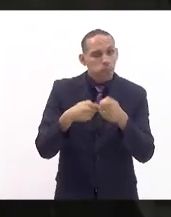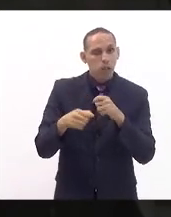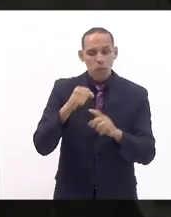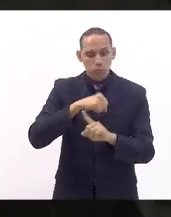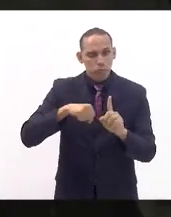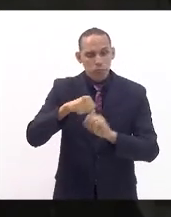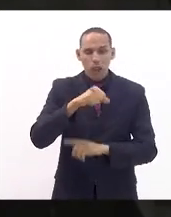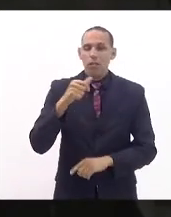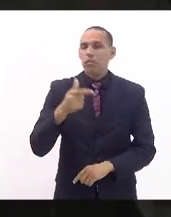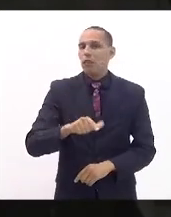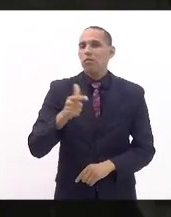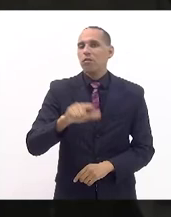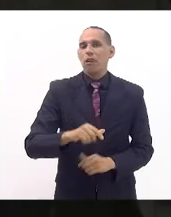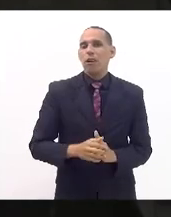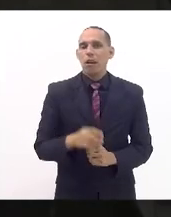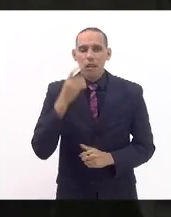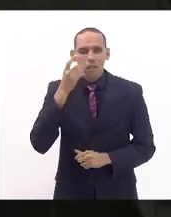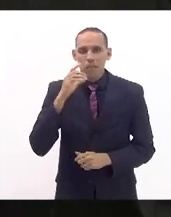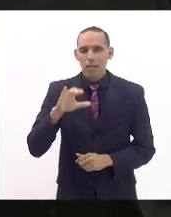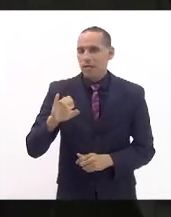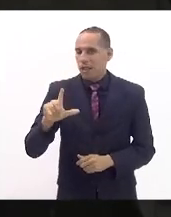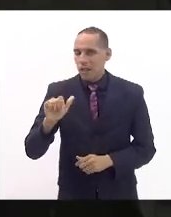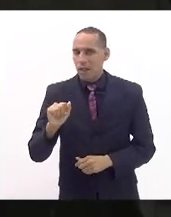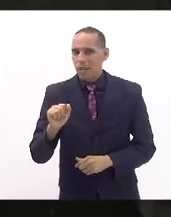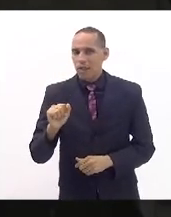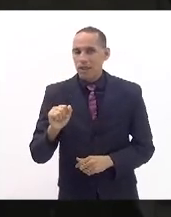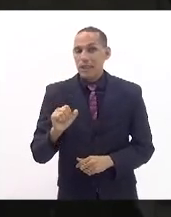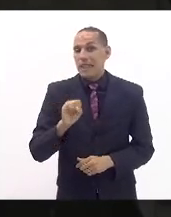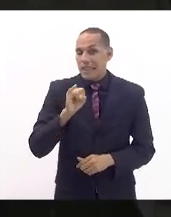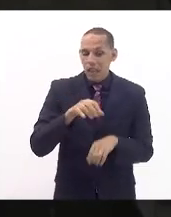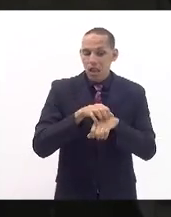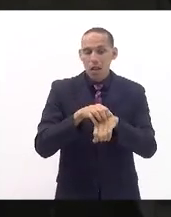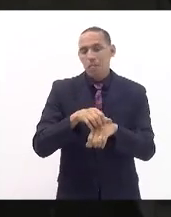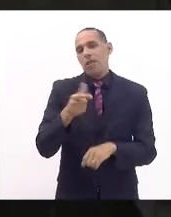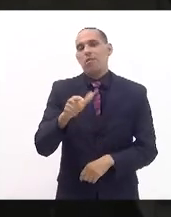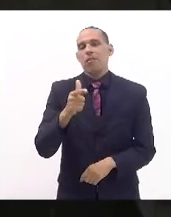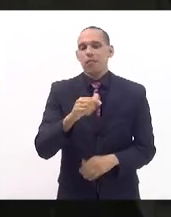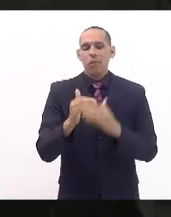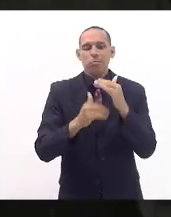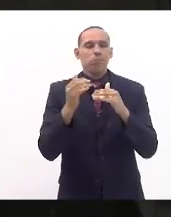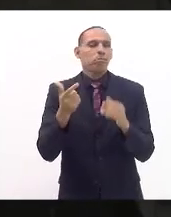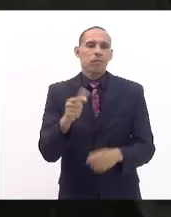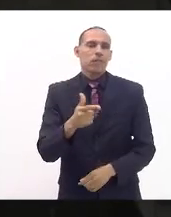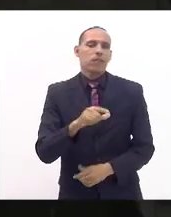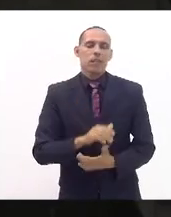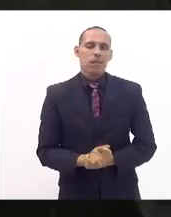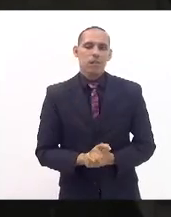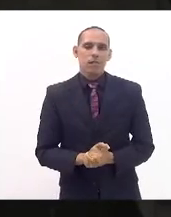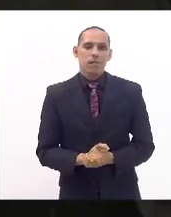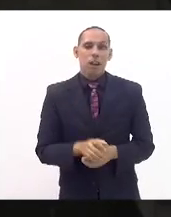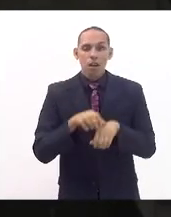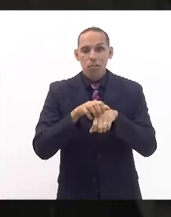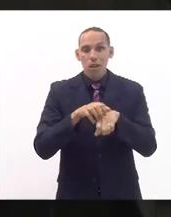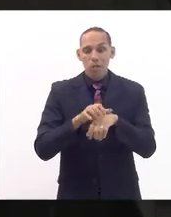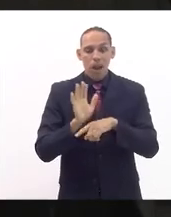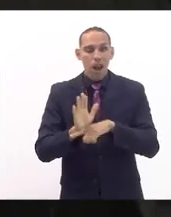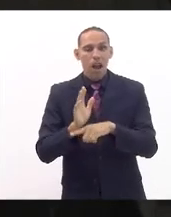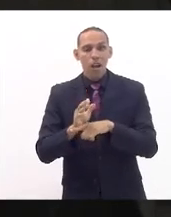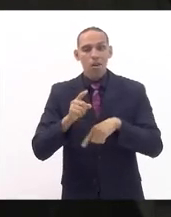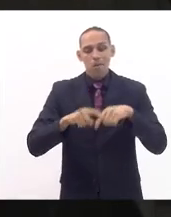social, deputada Célia, sem transporte. Transporte viabiliza a